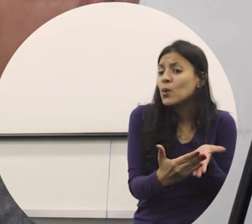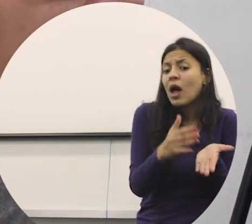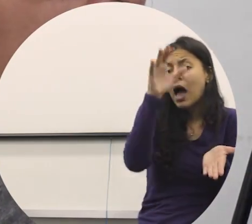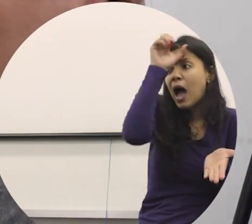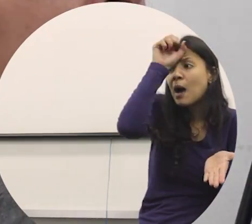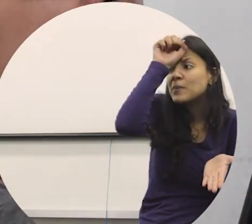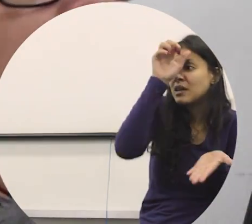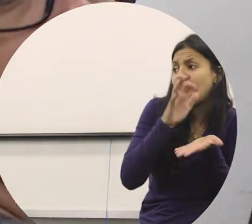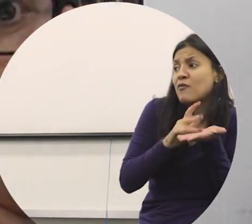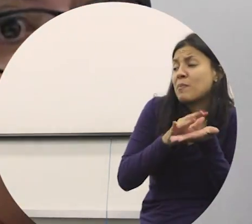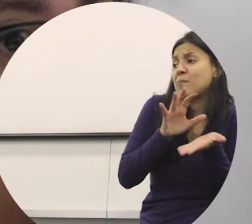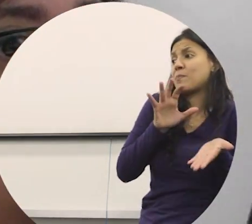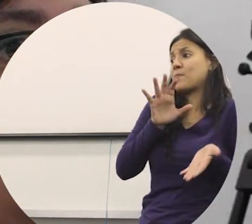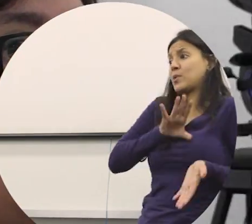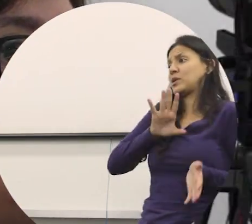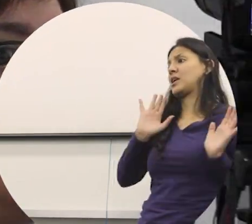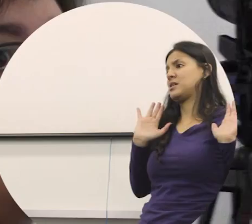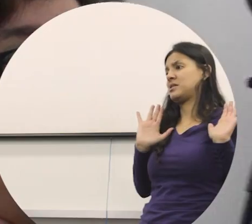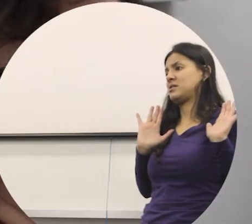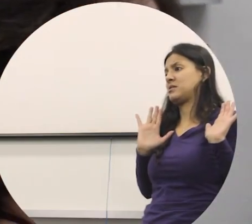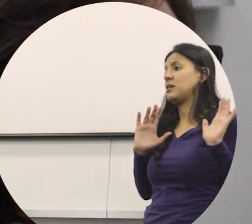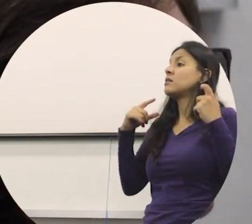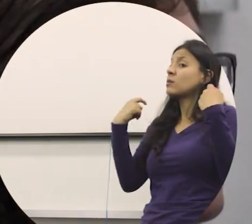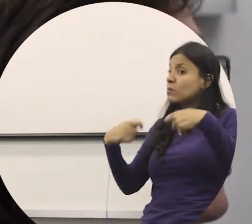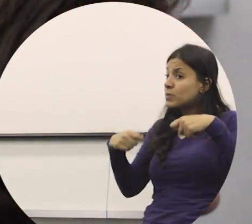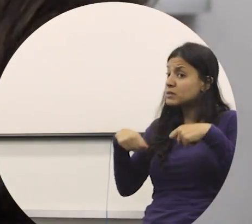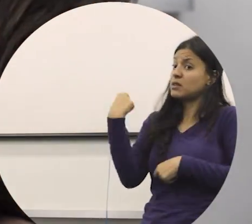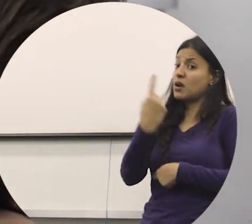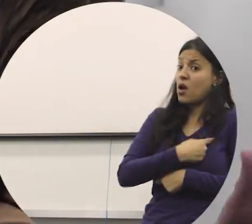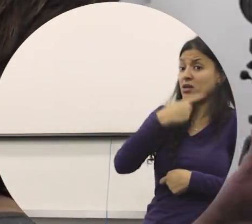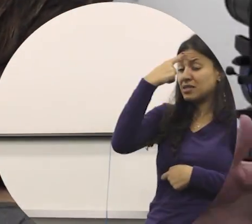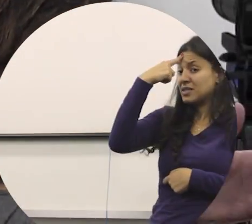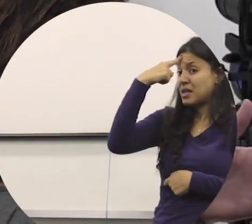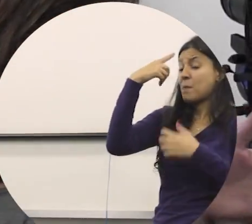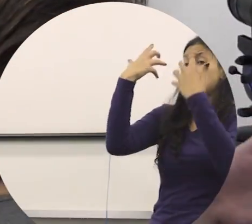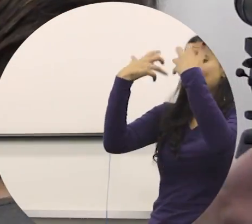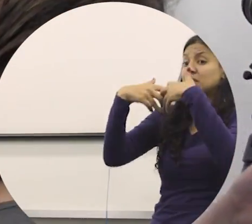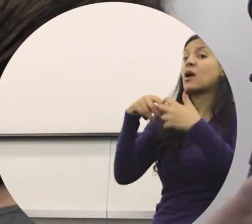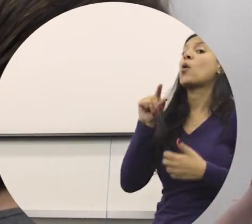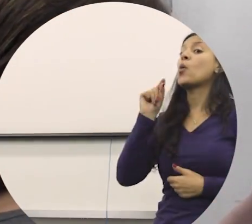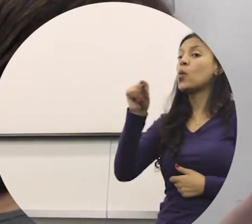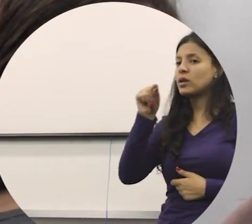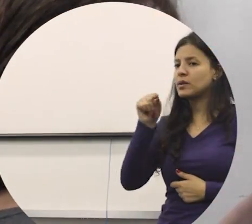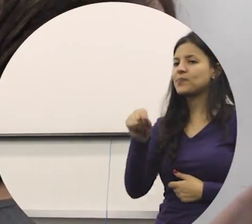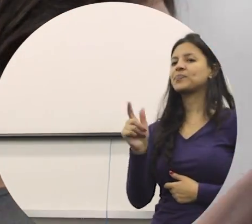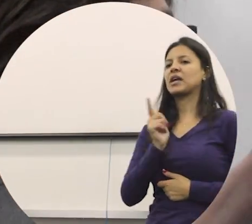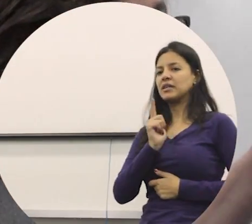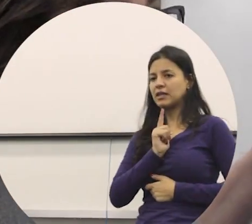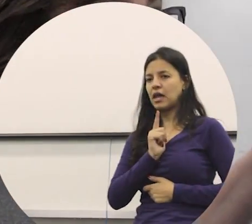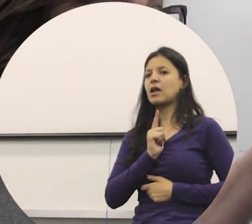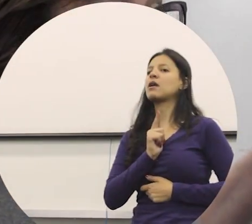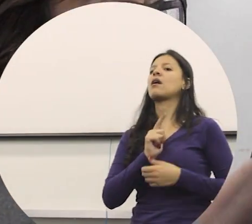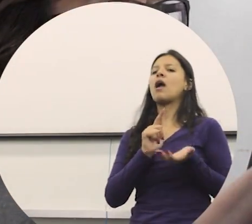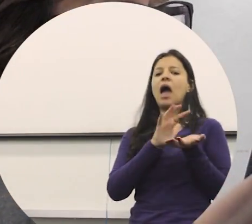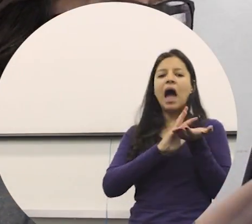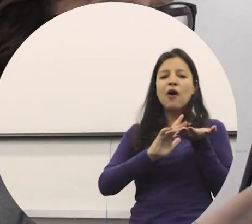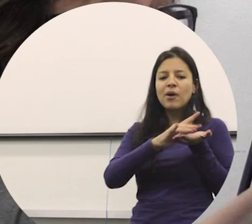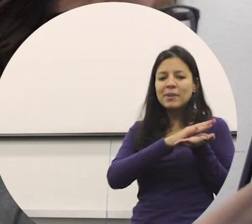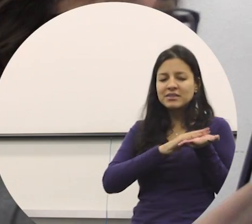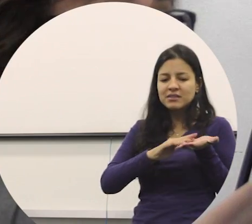Então, aqui, nós temos que repensar o que nós queremos, o que um aluno, ao final do ciclo de